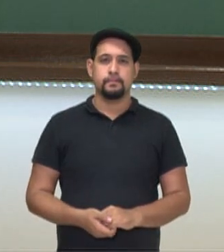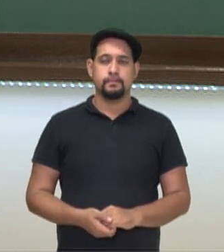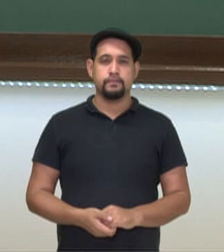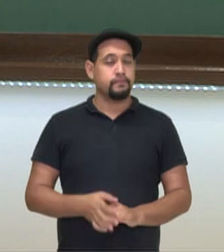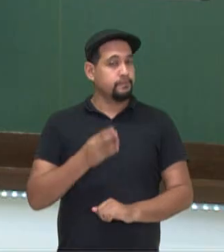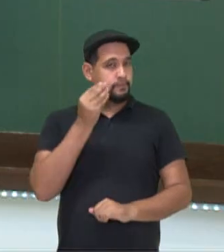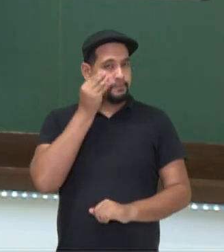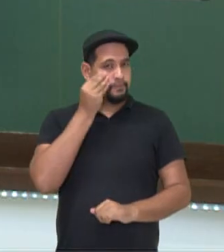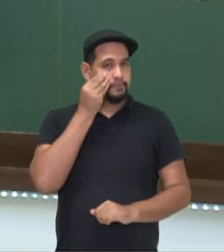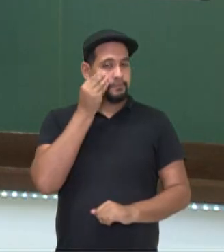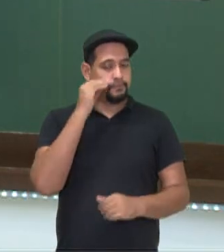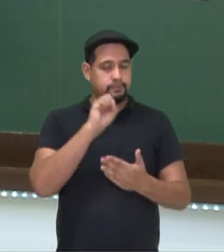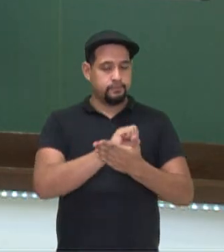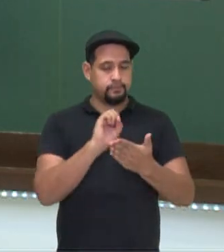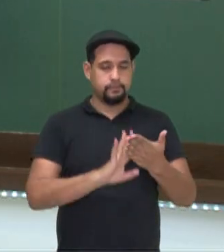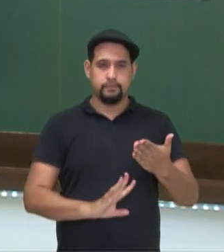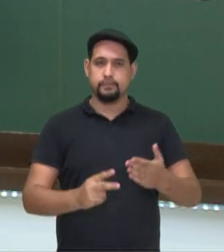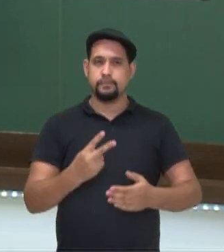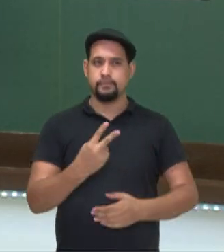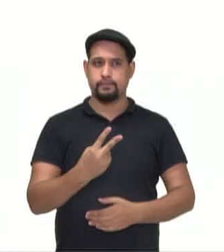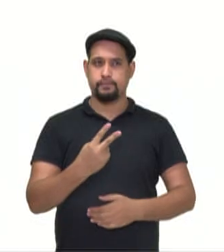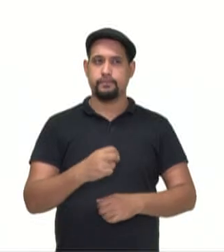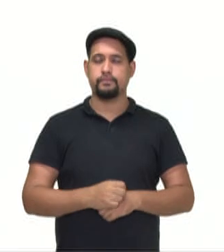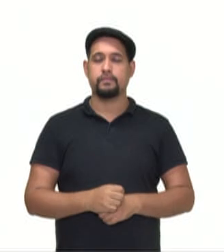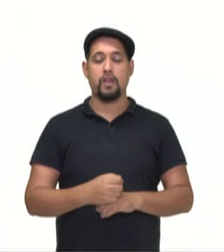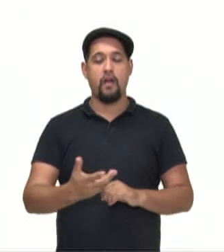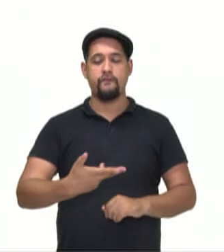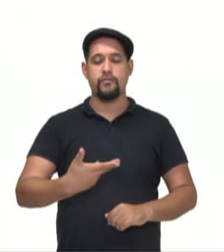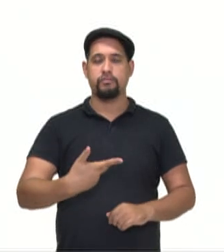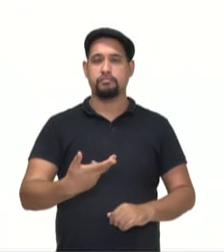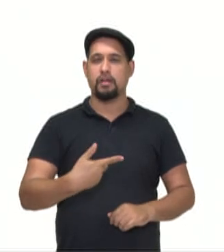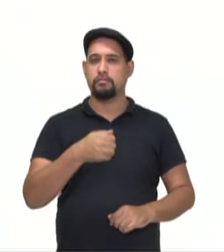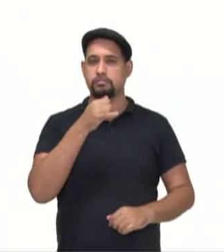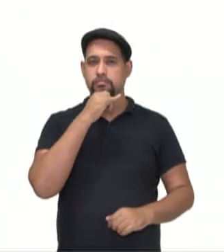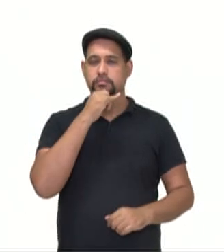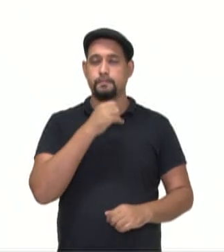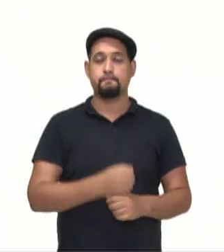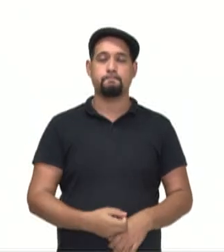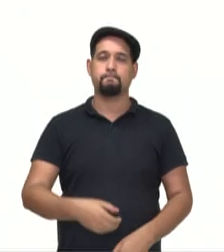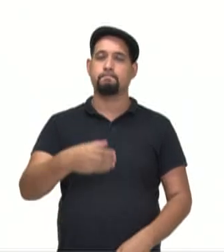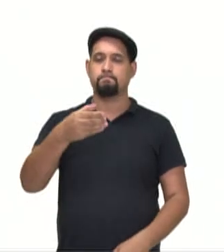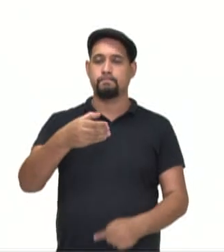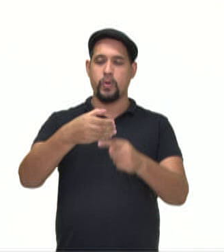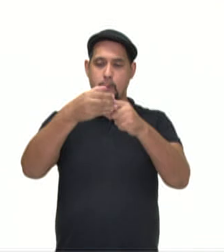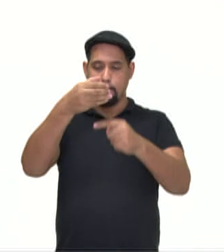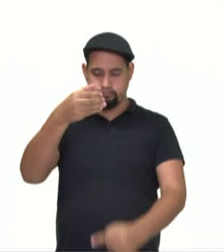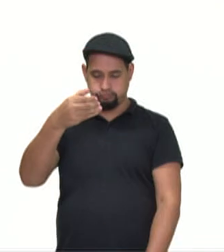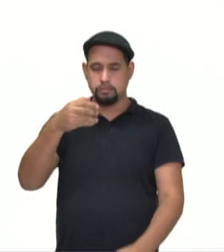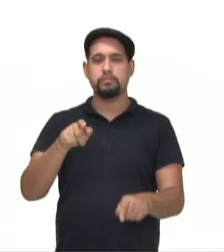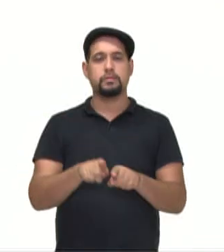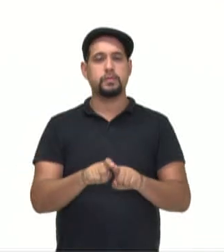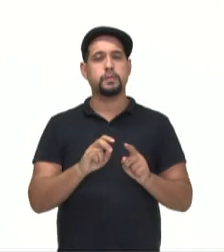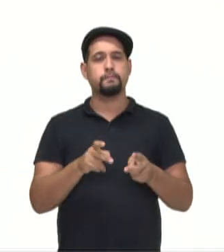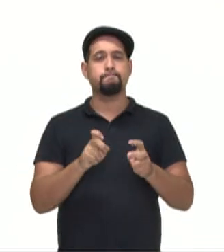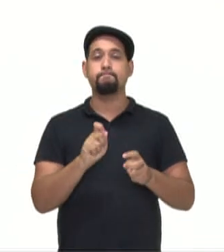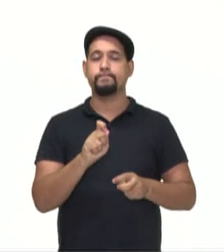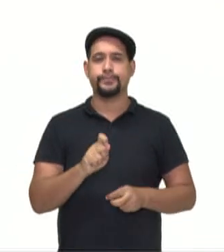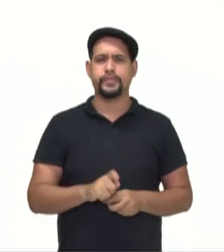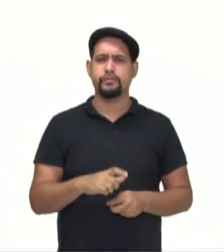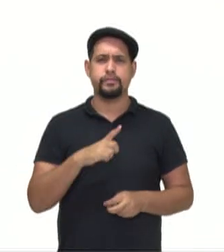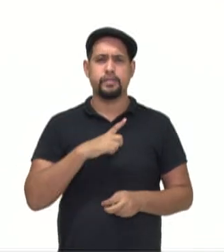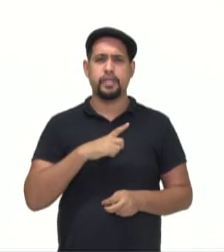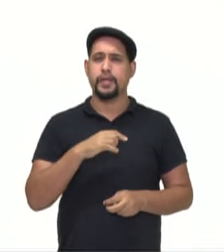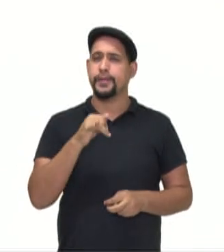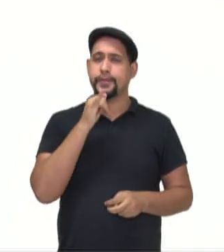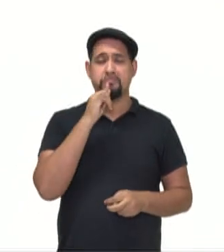Vamos tentar. Exercício 2. A velocidade de um corpo que cai de uma certa altura pode ser determinada pela expressão abaixo. Então, se você tem um